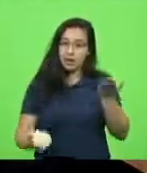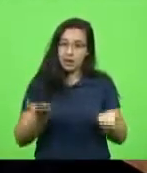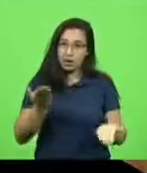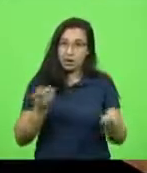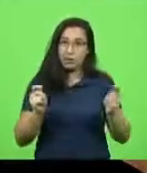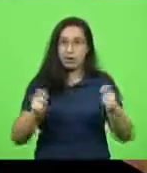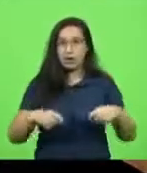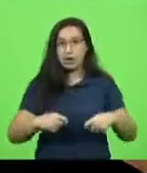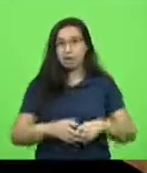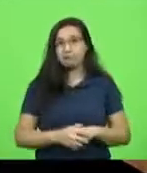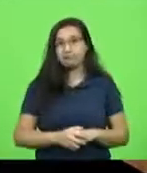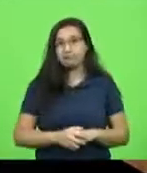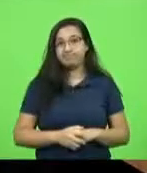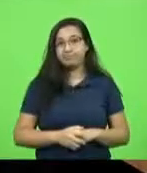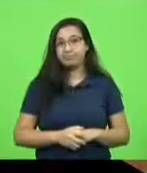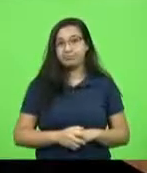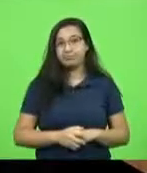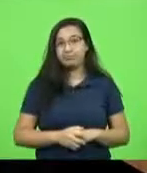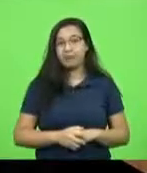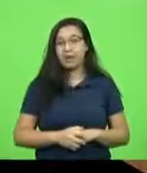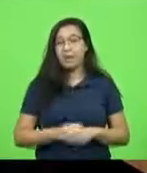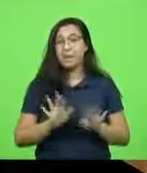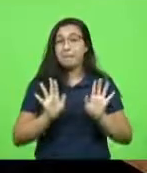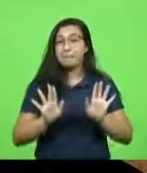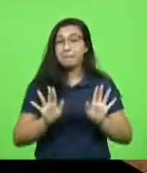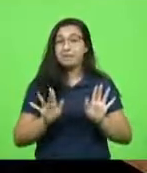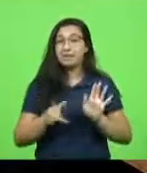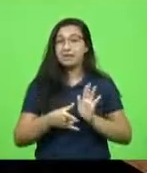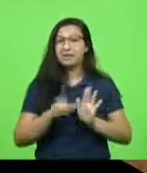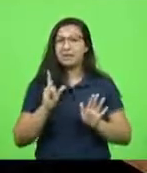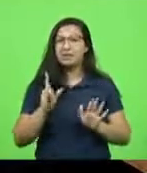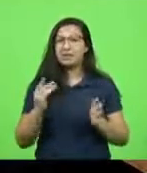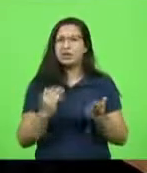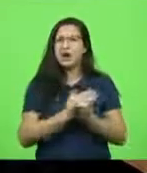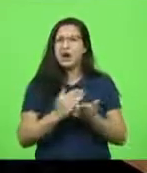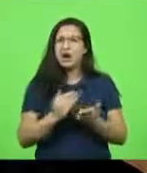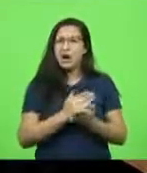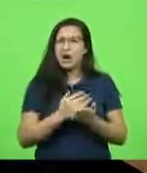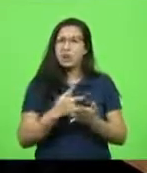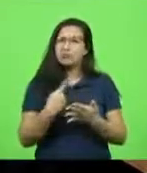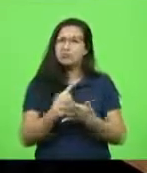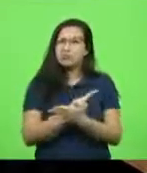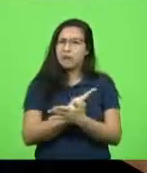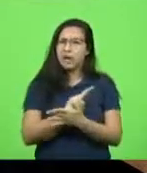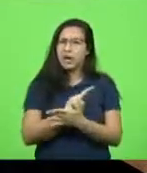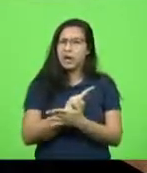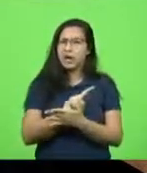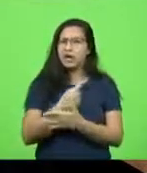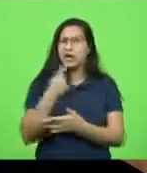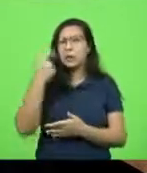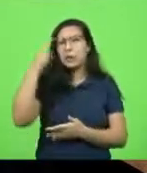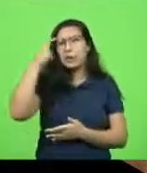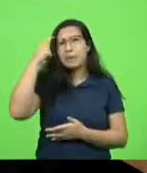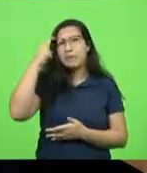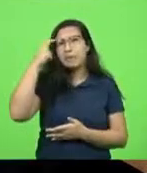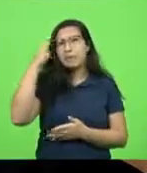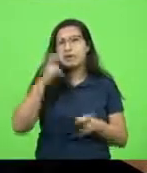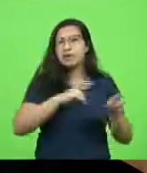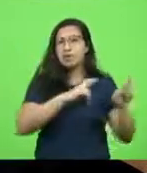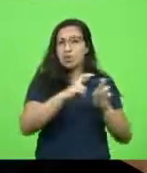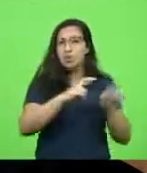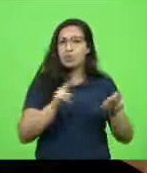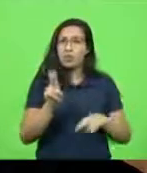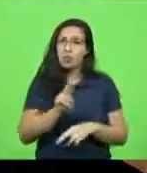mas há um equívoco o tamanho na interpretação de quem usa rodovias pedagiadas que têm